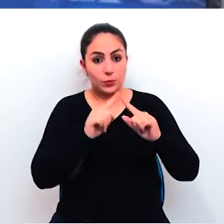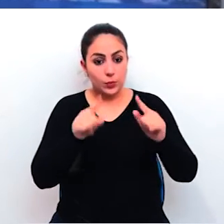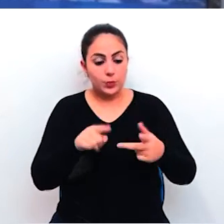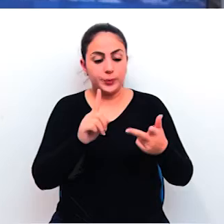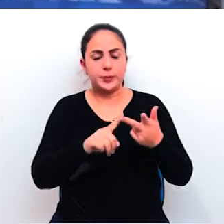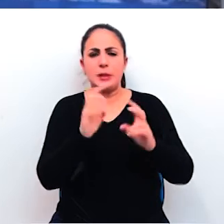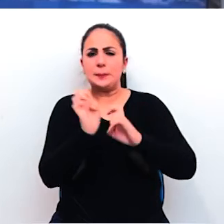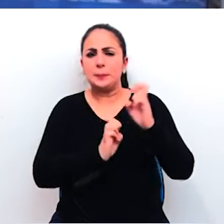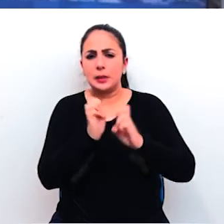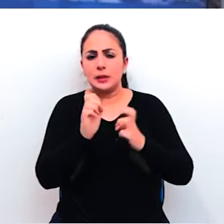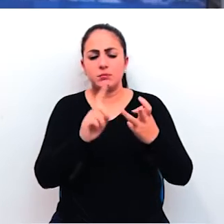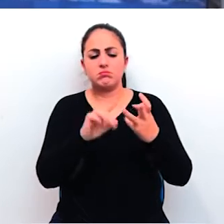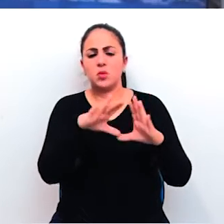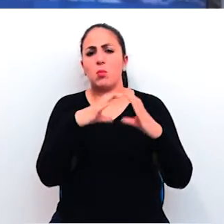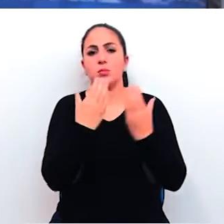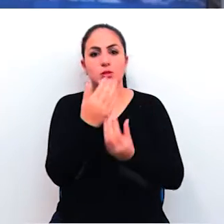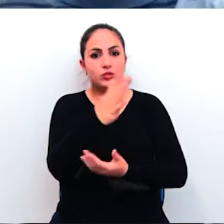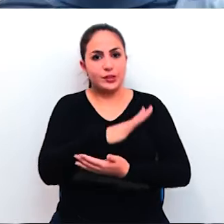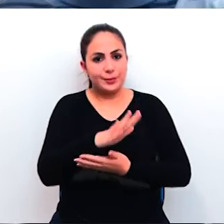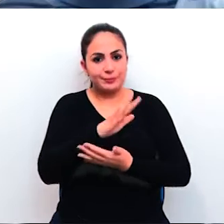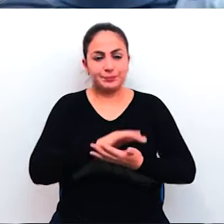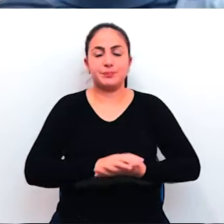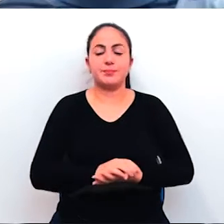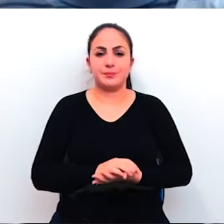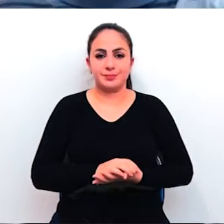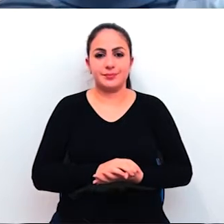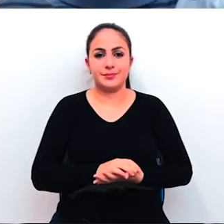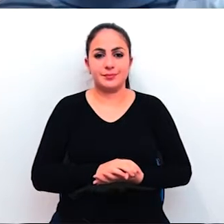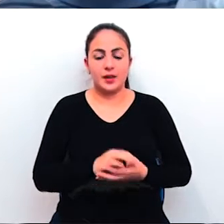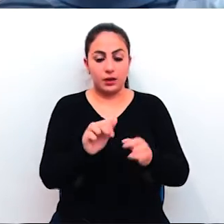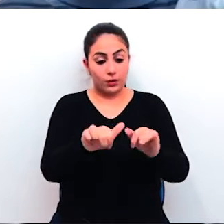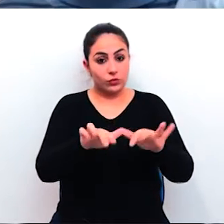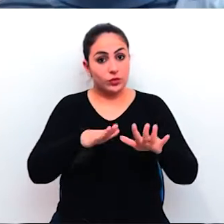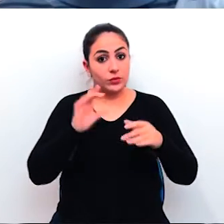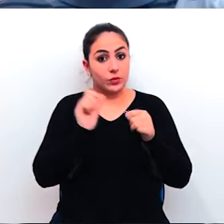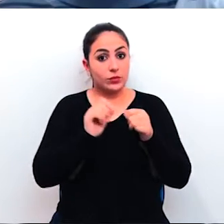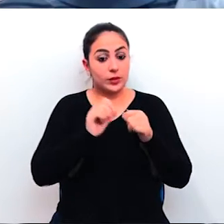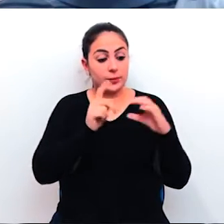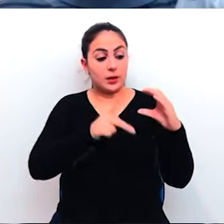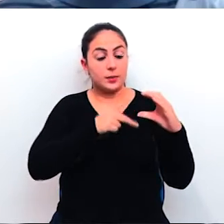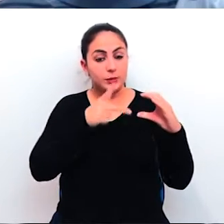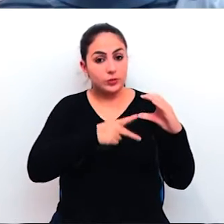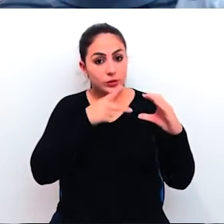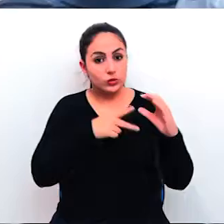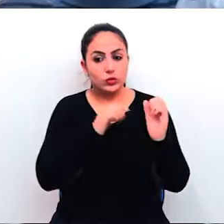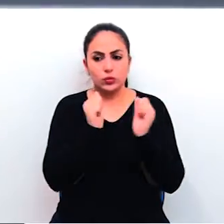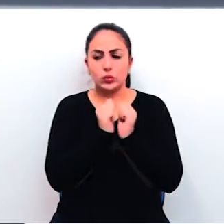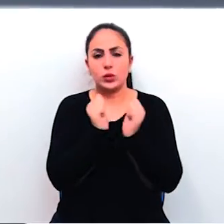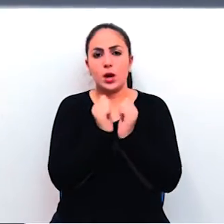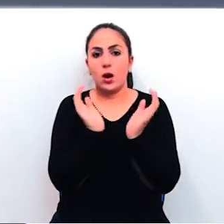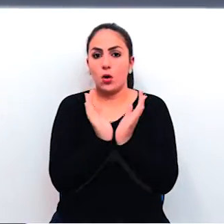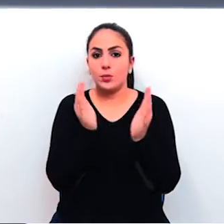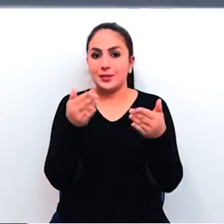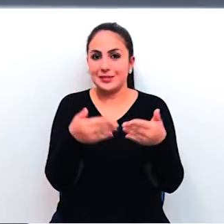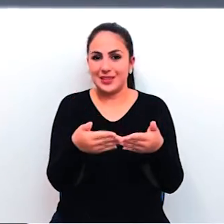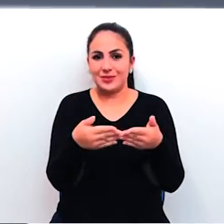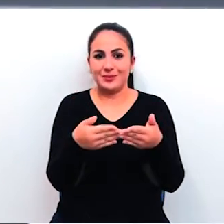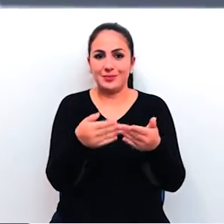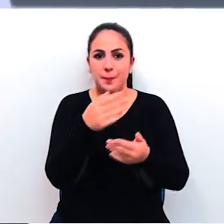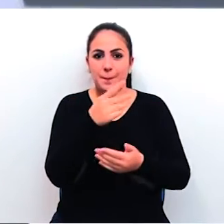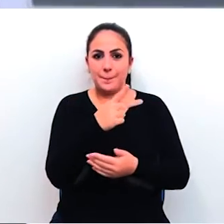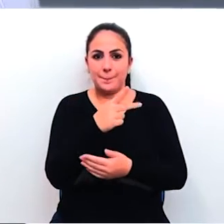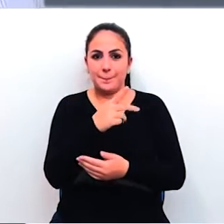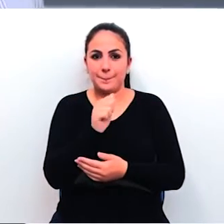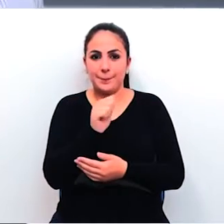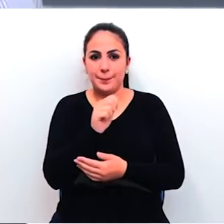empresários e comunidade em geral a audiência foi realizada pela câmara de vereadores através da comissão de